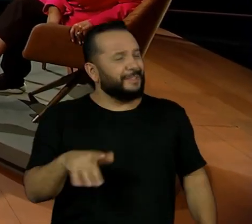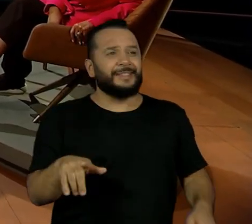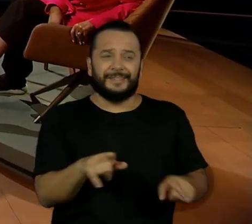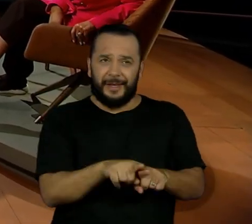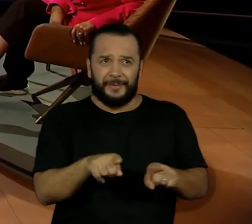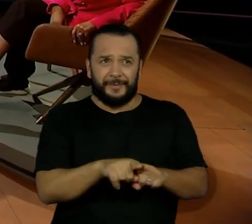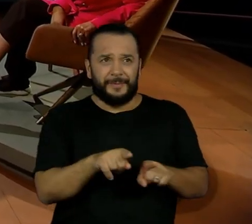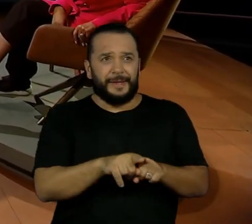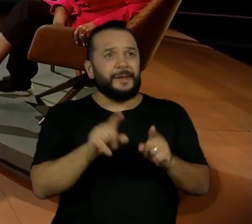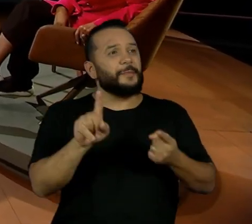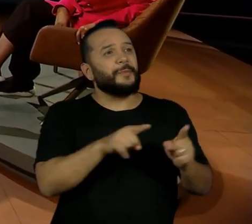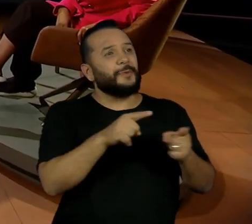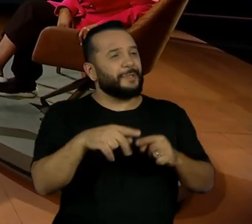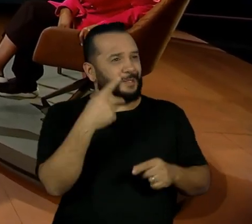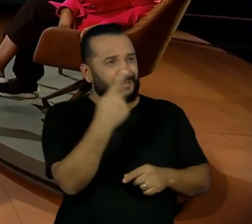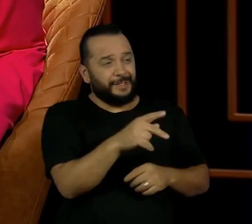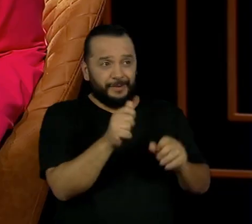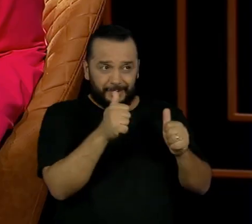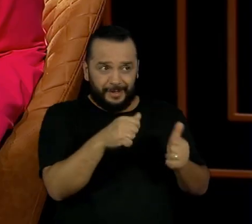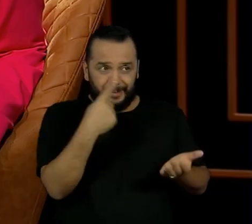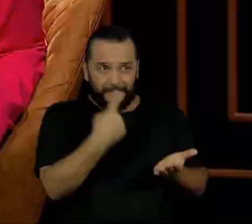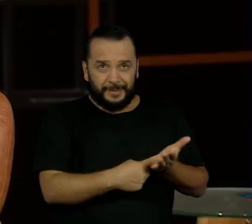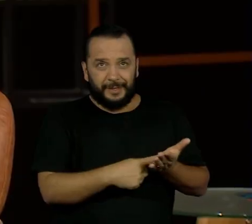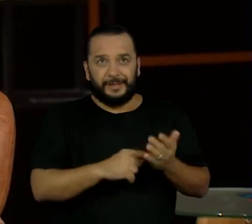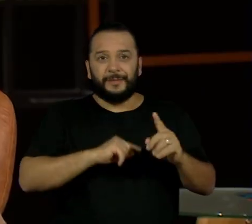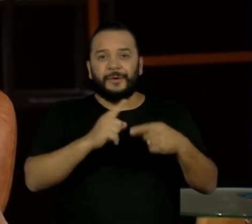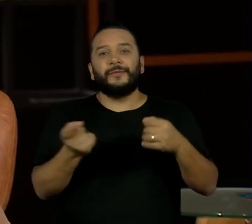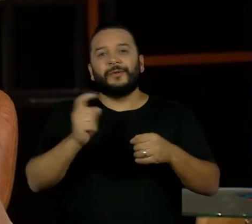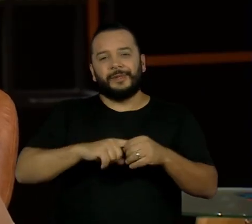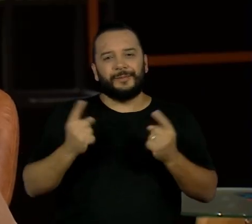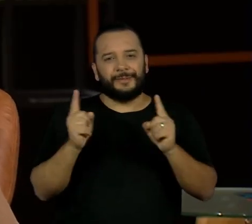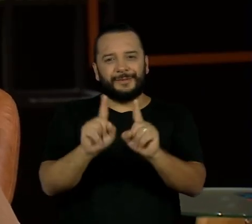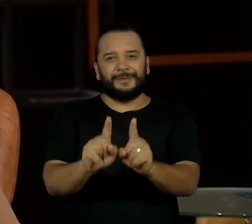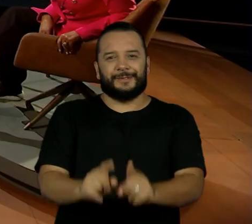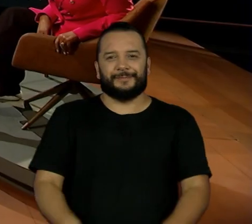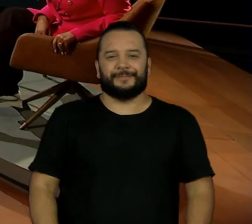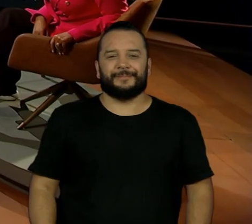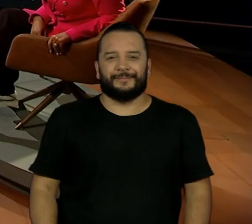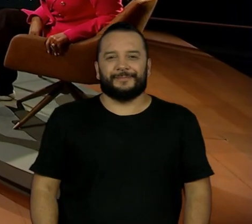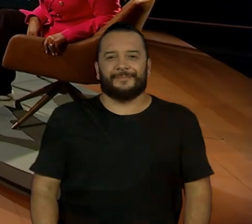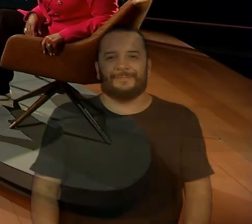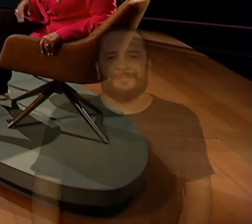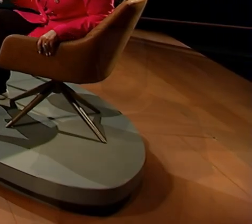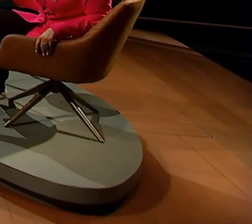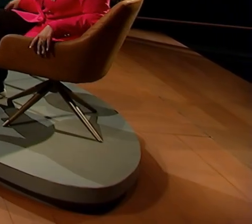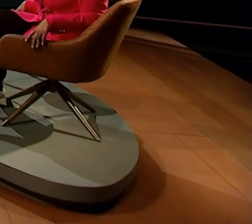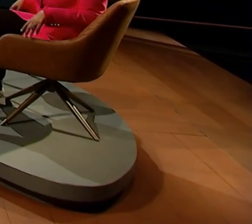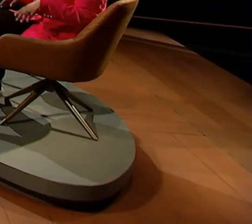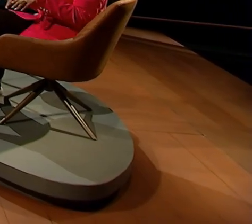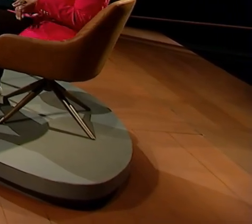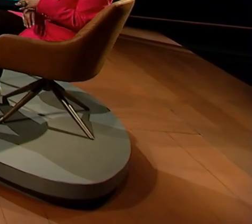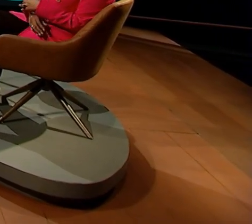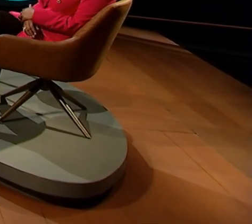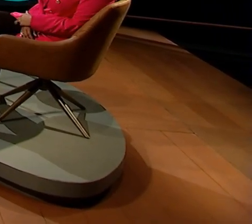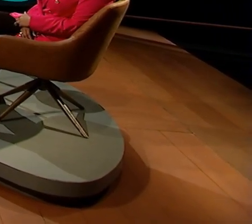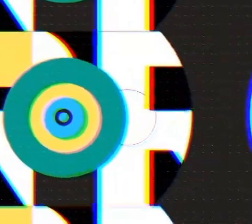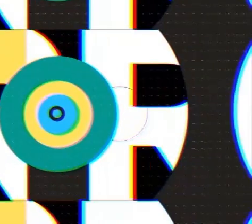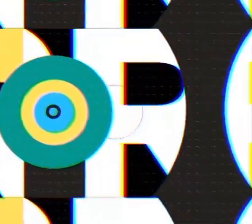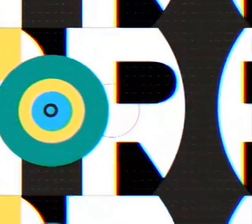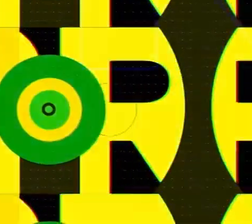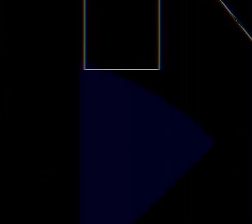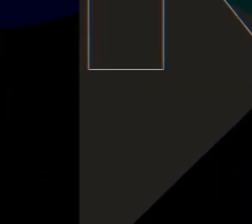também um pouco mais da sua música, tá bom? Voltamos já com o Persona. Ai, que delícia de